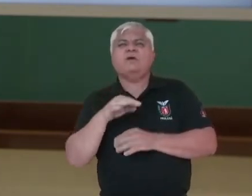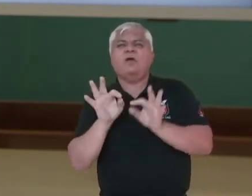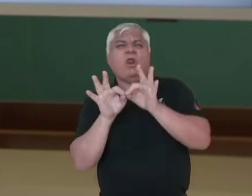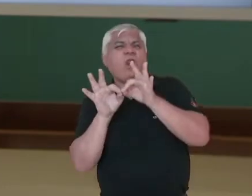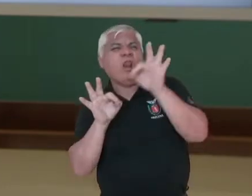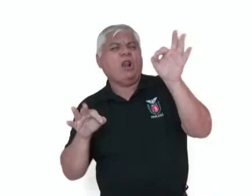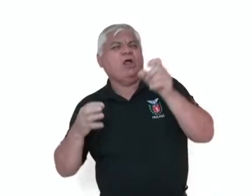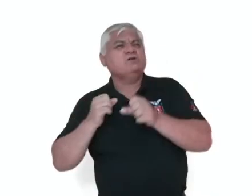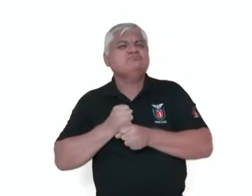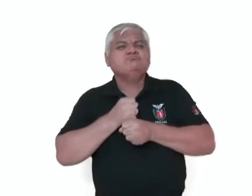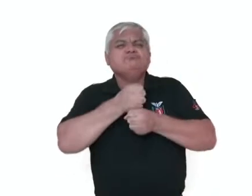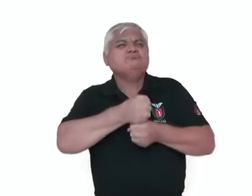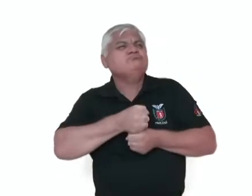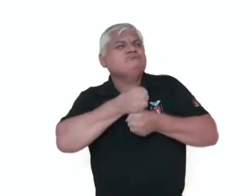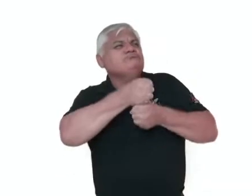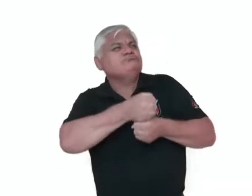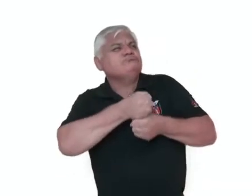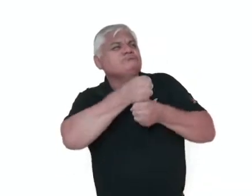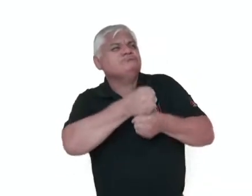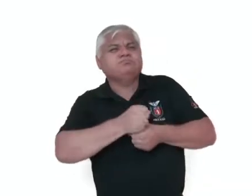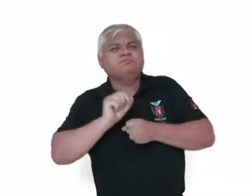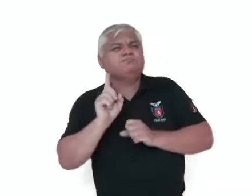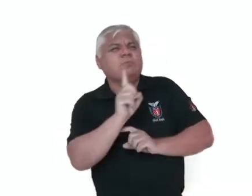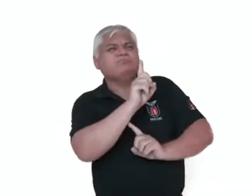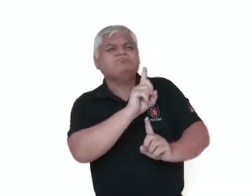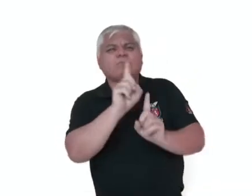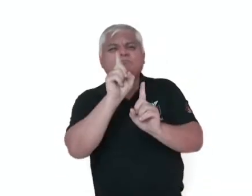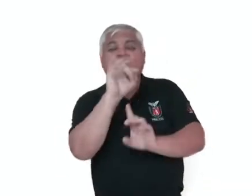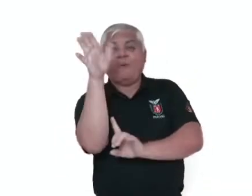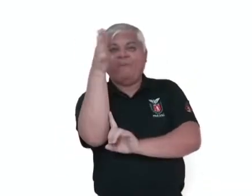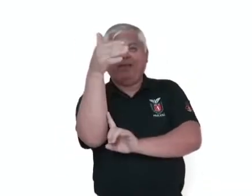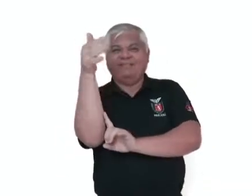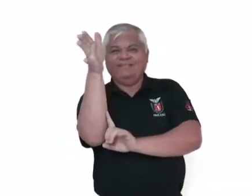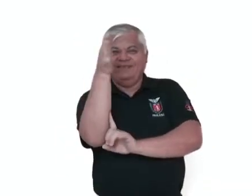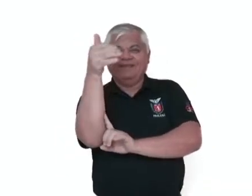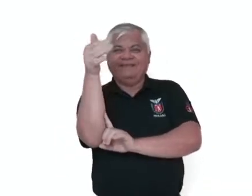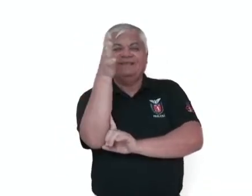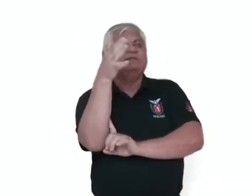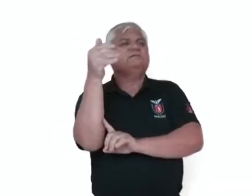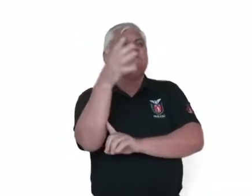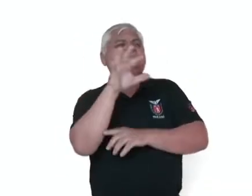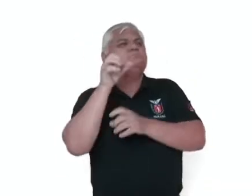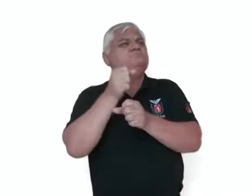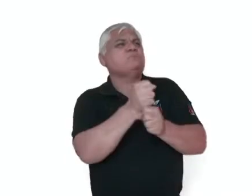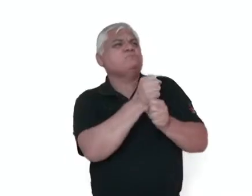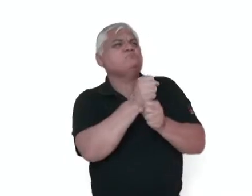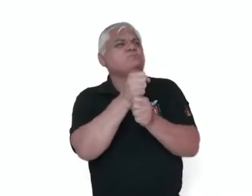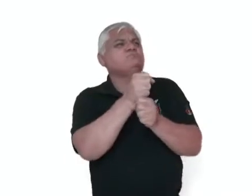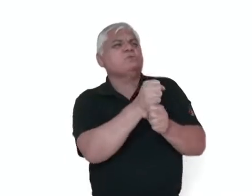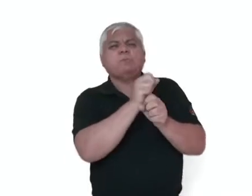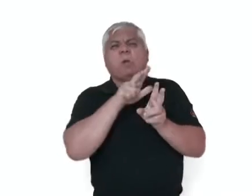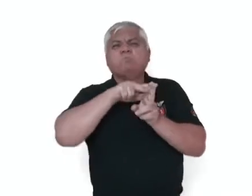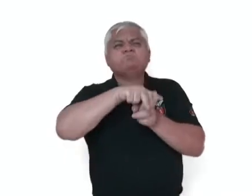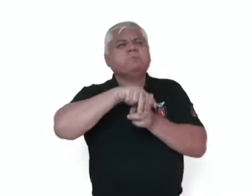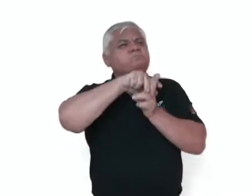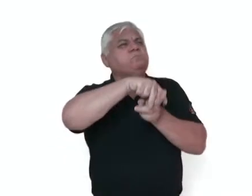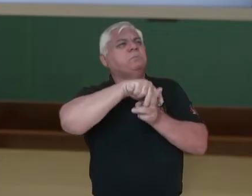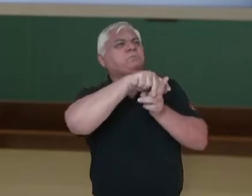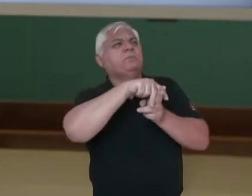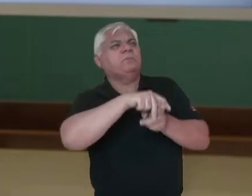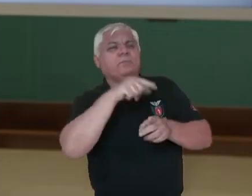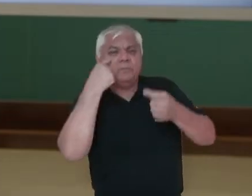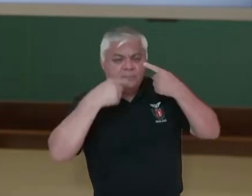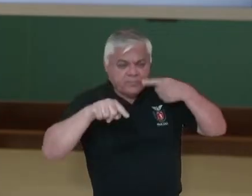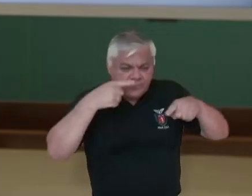ficaram chamadas de entradas e bandeiras, ou conhecidas como entradas e bandeiras, para descobrir metais preciosos